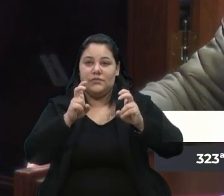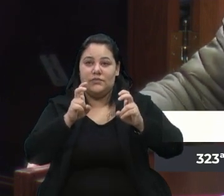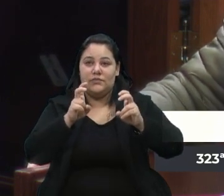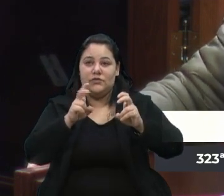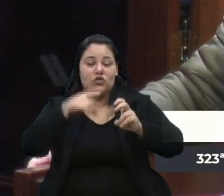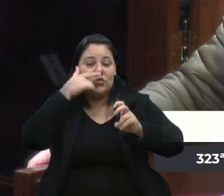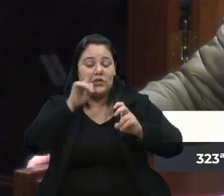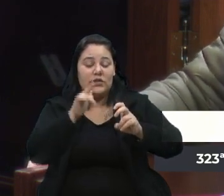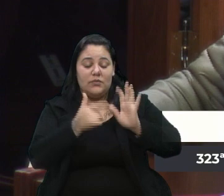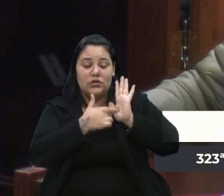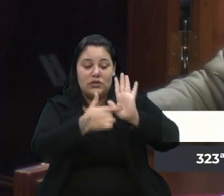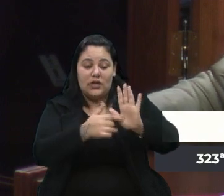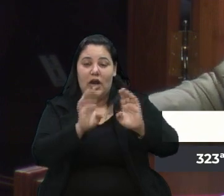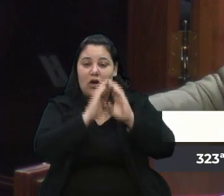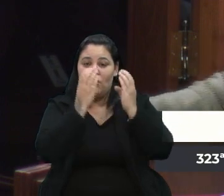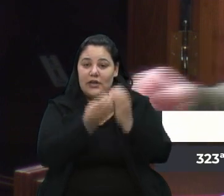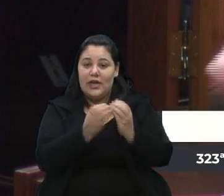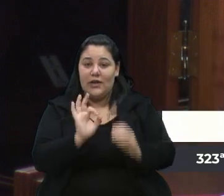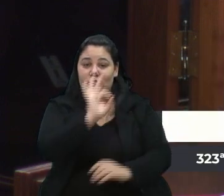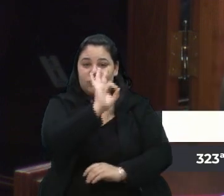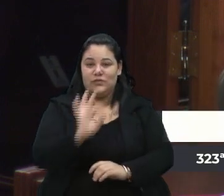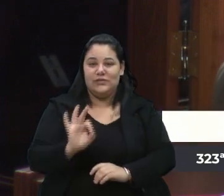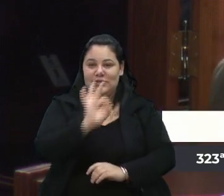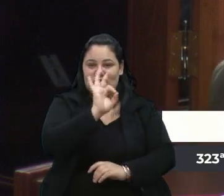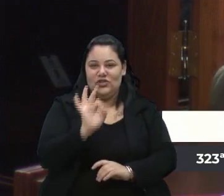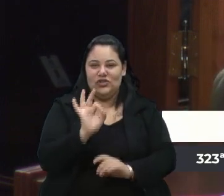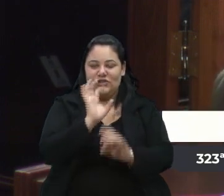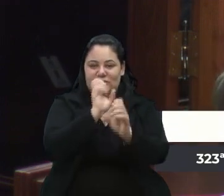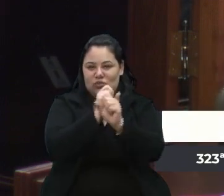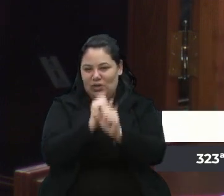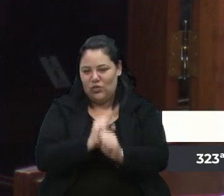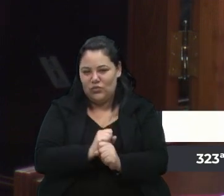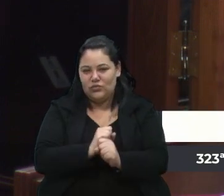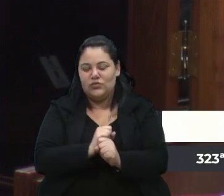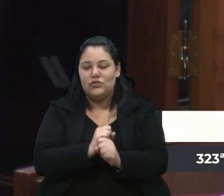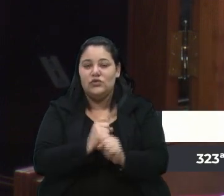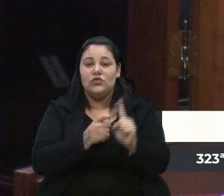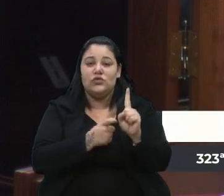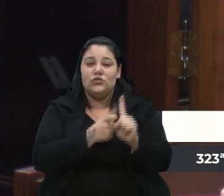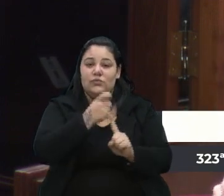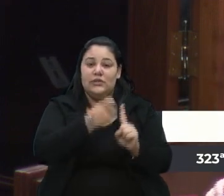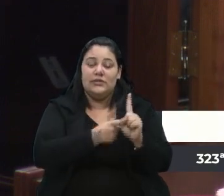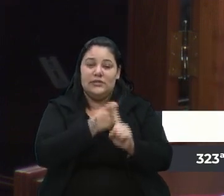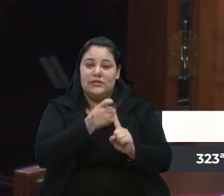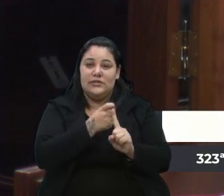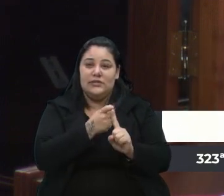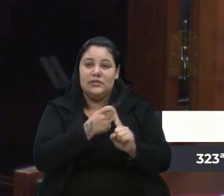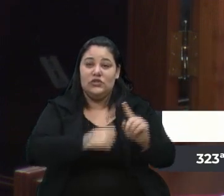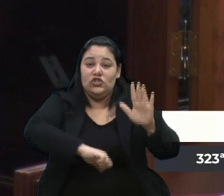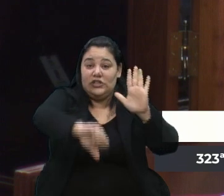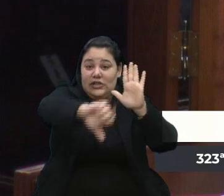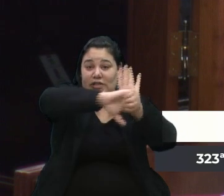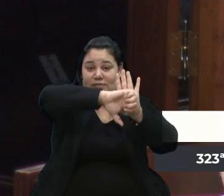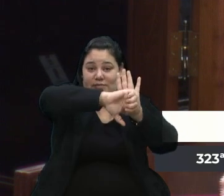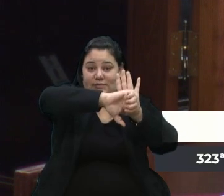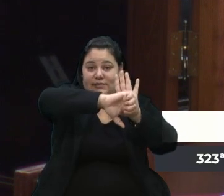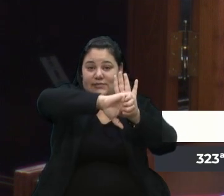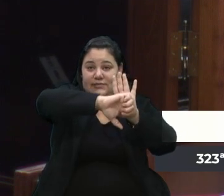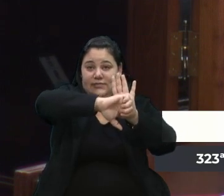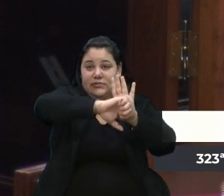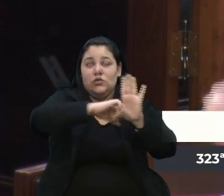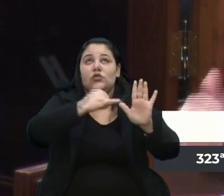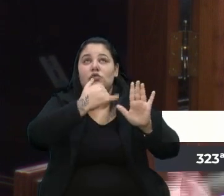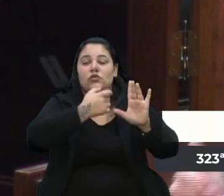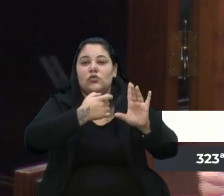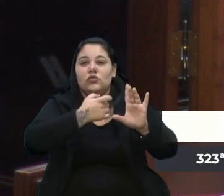comunidade Caxiense as estatísticas é do mês as estatísticas criminais do mês do mês não